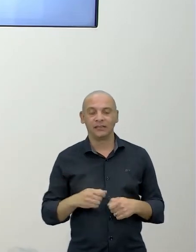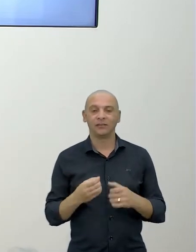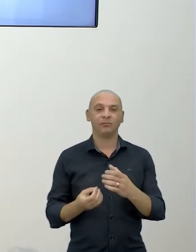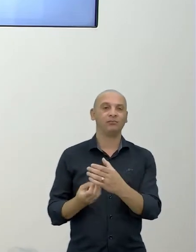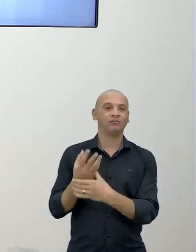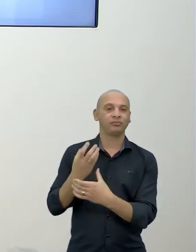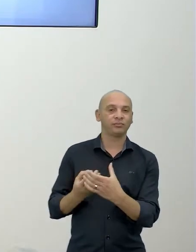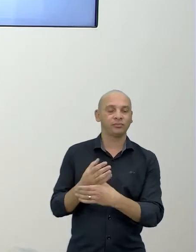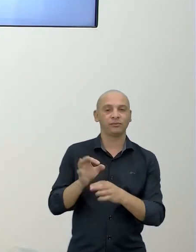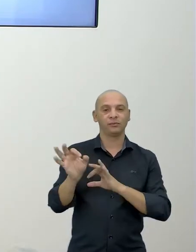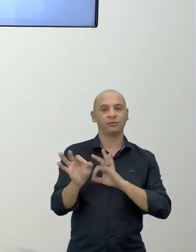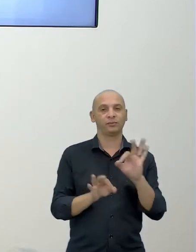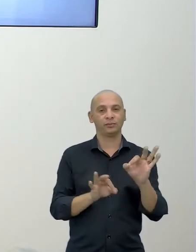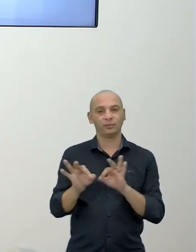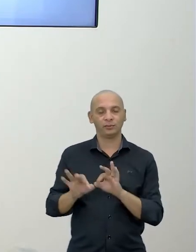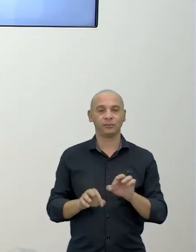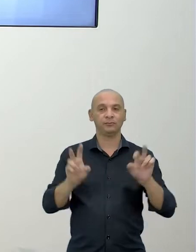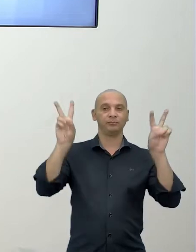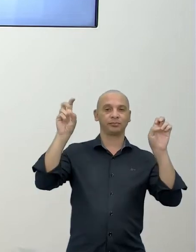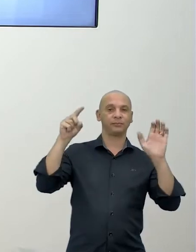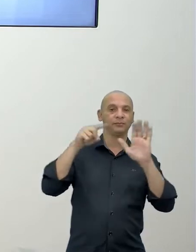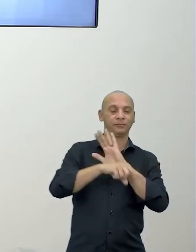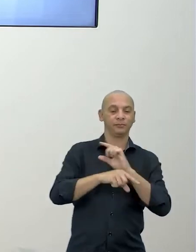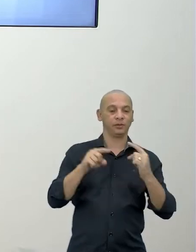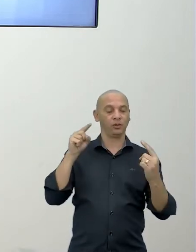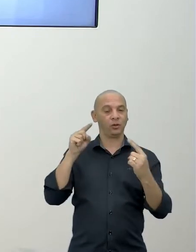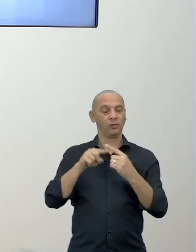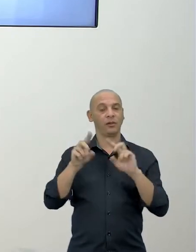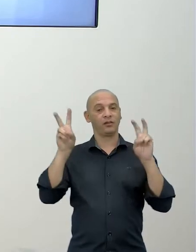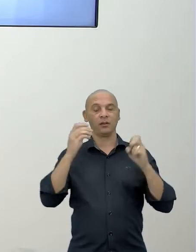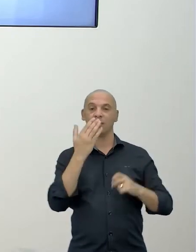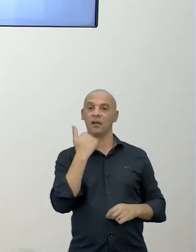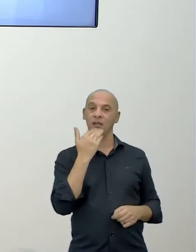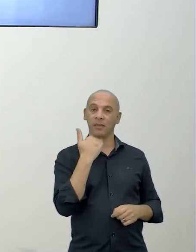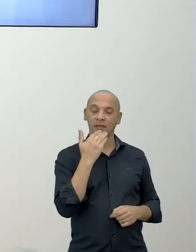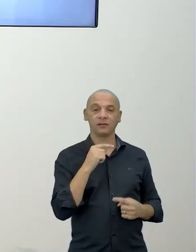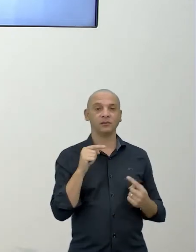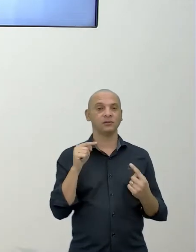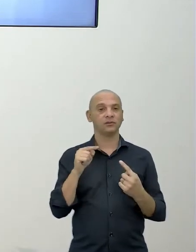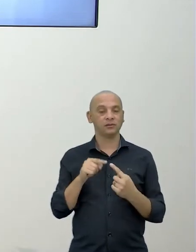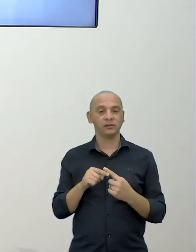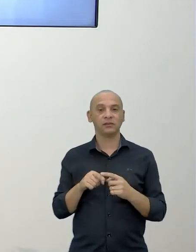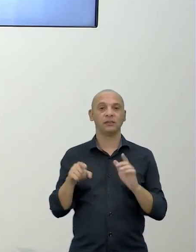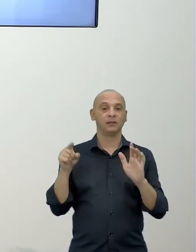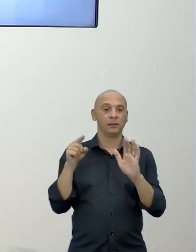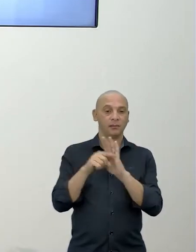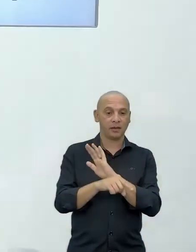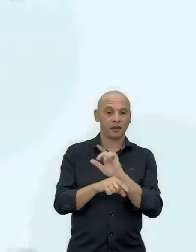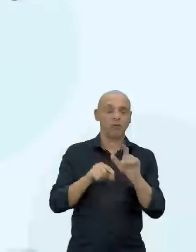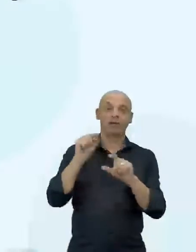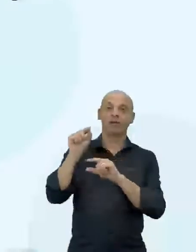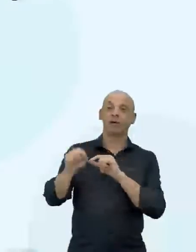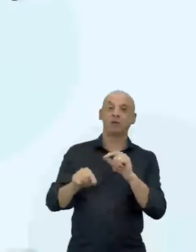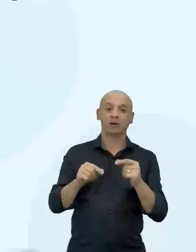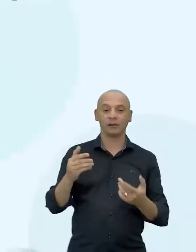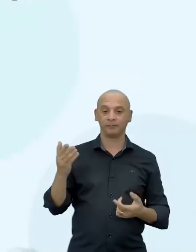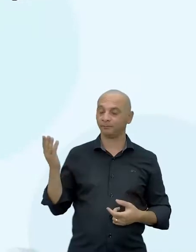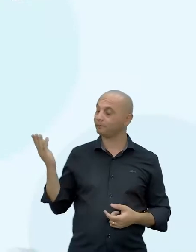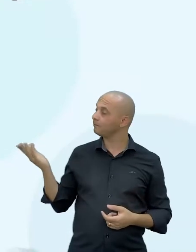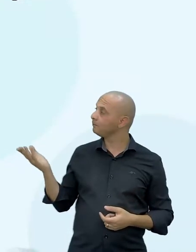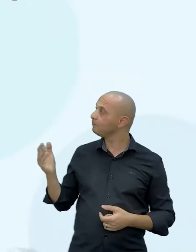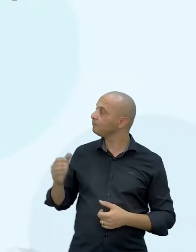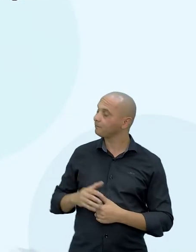entendeu? Não temos mais acréscimos. Então, você precisava ter formulado, ou precisa aí formular uma questão